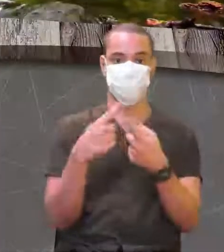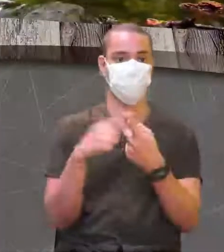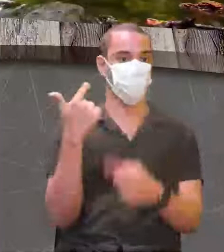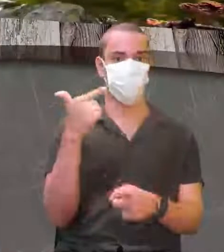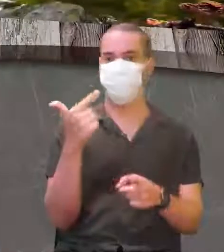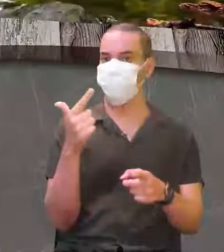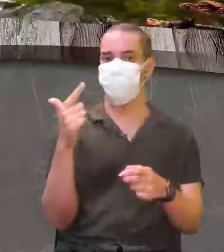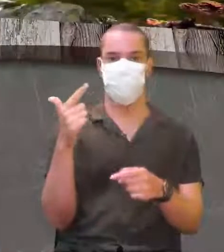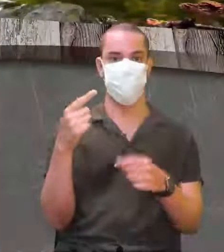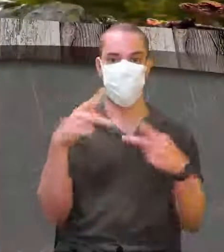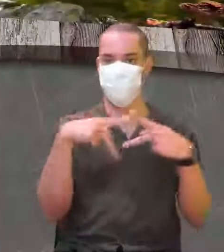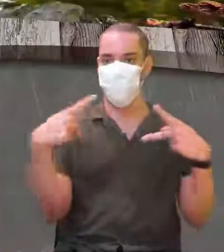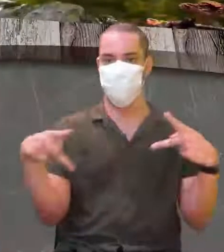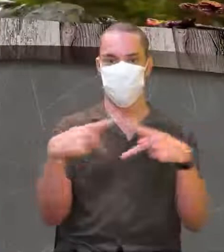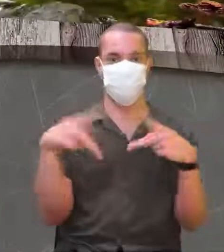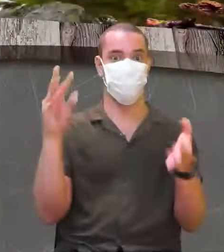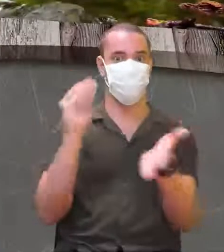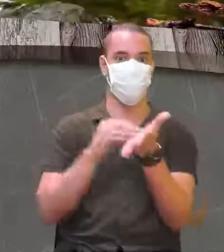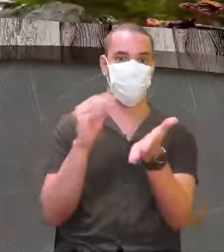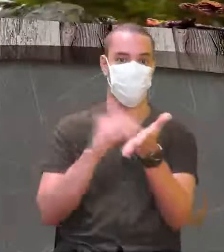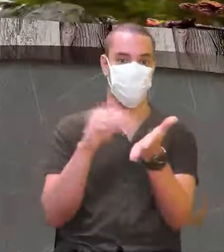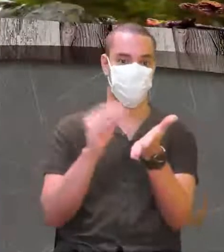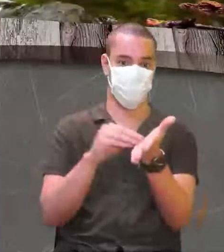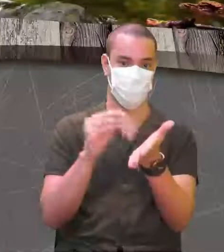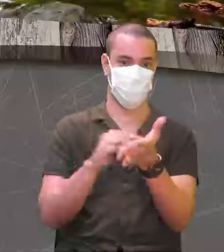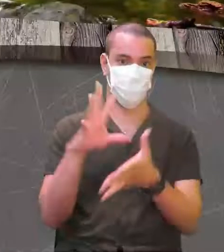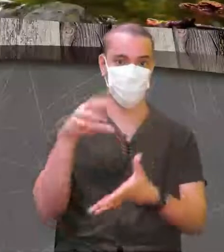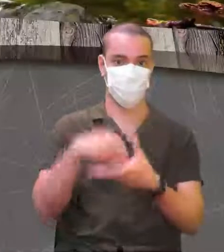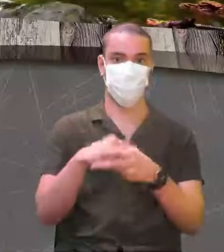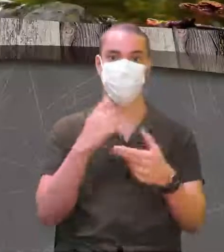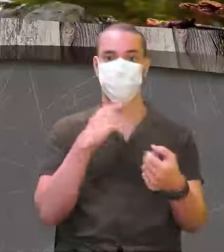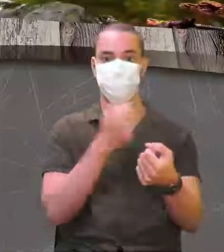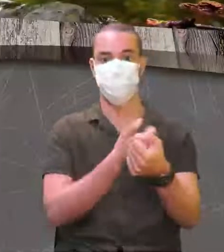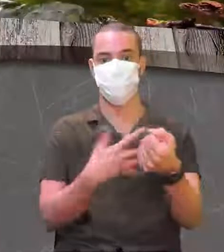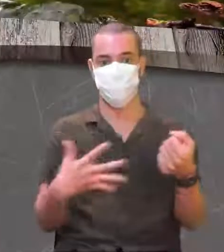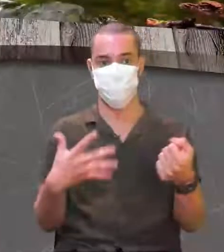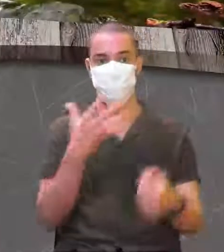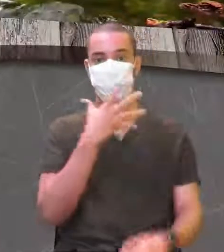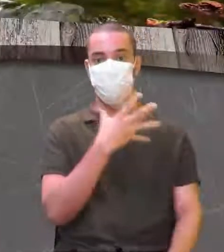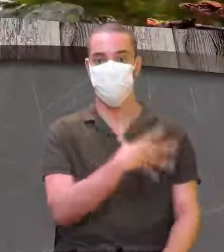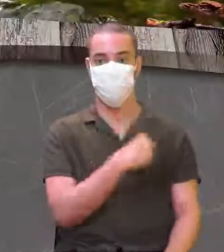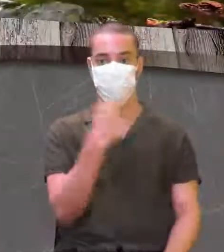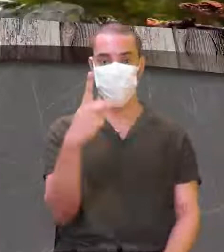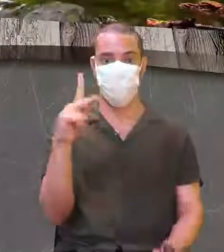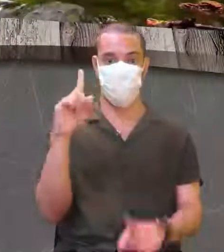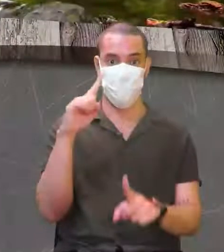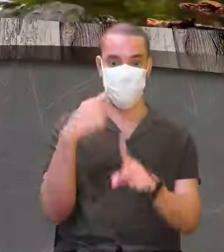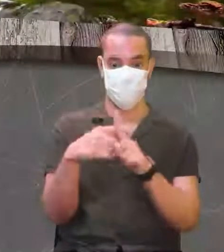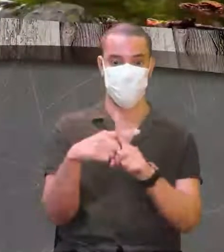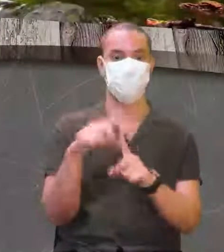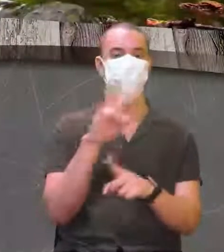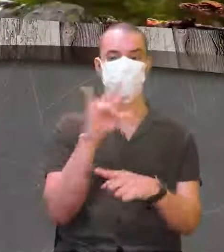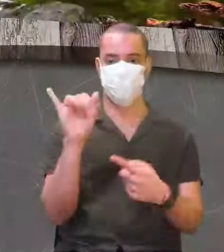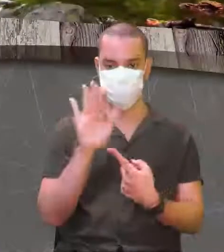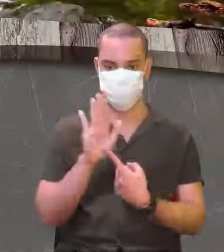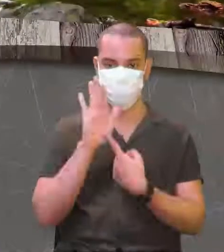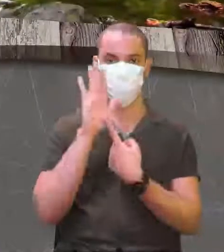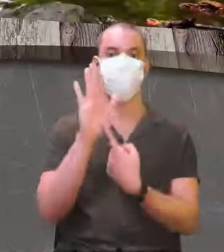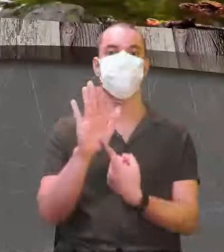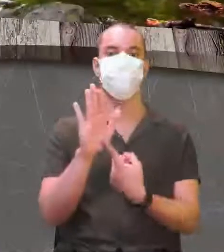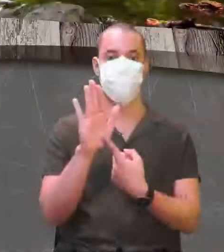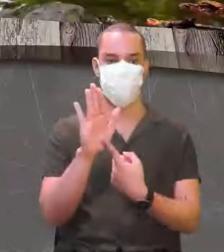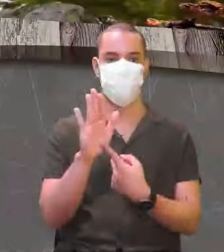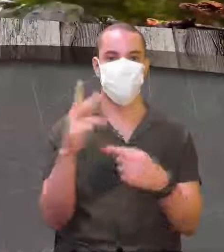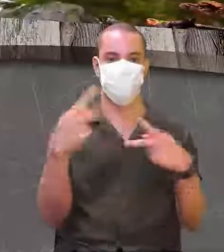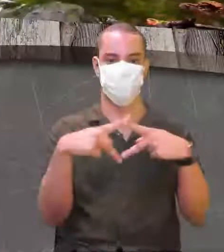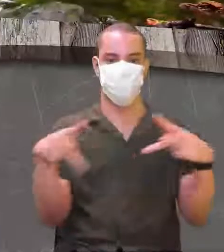tem essa proteína, essa solução, né, no sangue. O filho dela, vindo positivo, ele vai apresentar essa